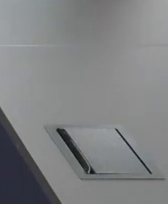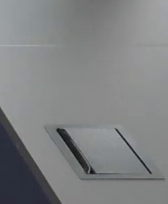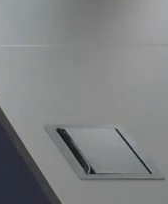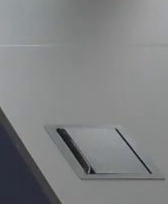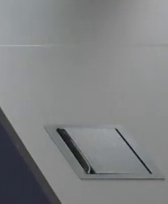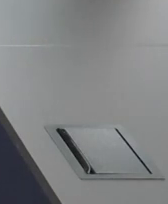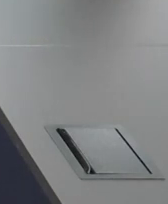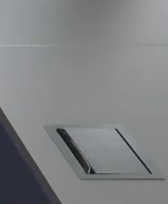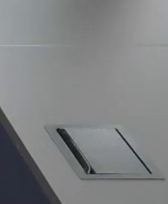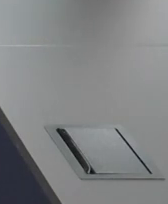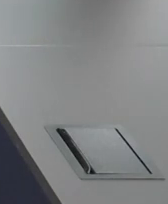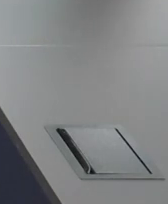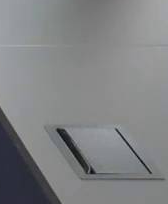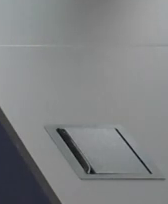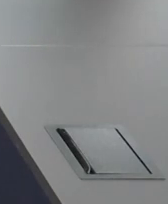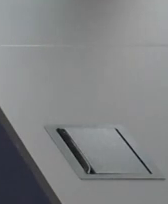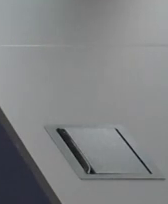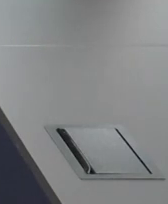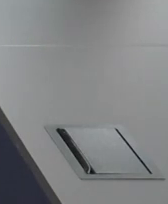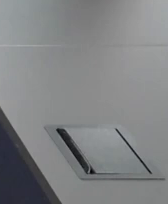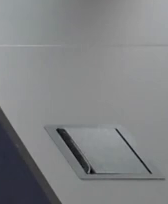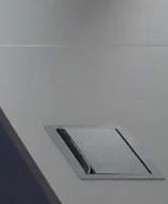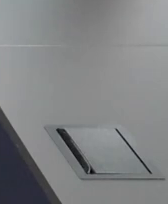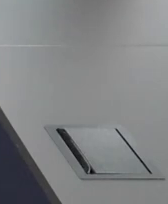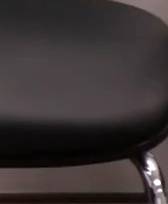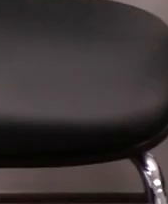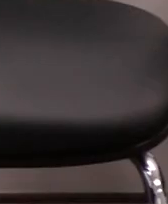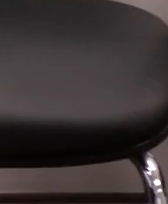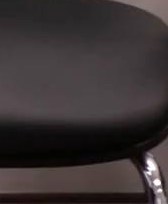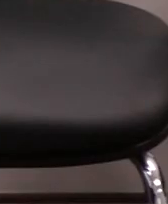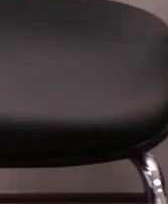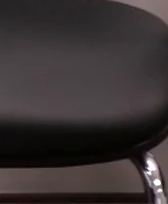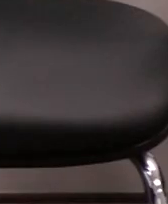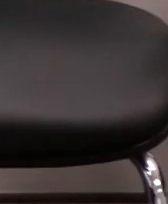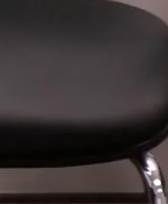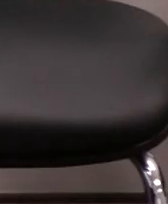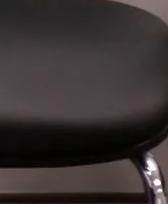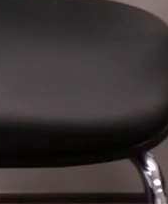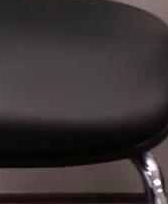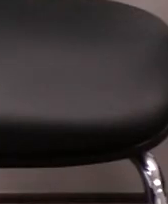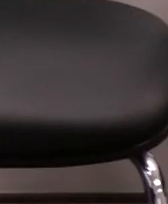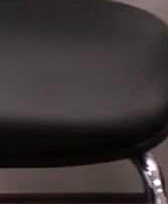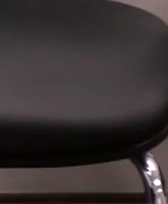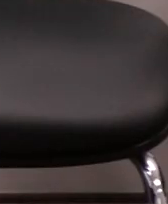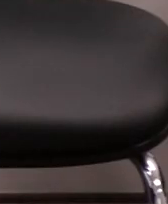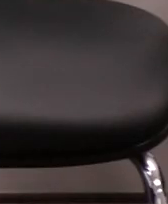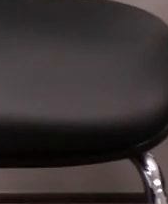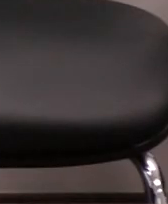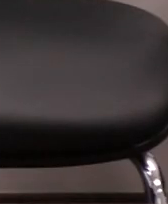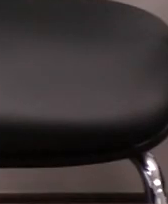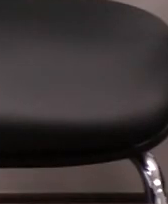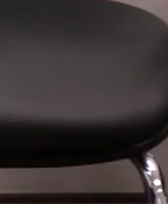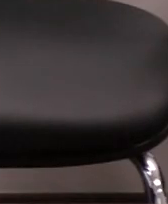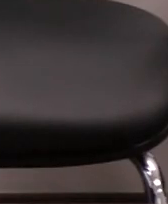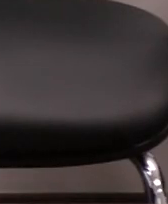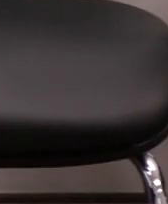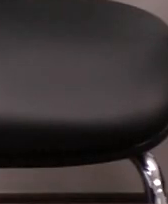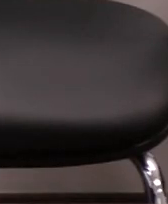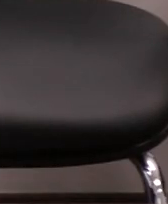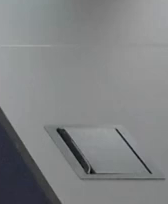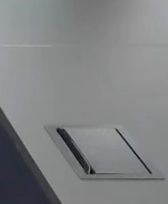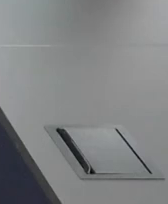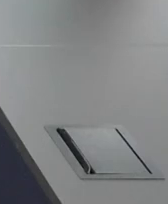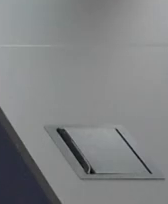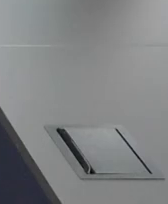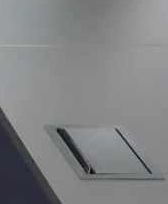oitiva de hoje, a gente agradece novamente a senhora Denise por ter se disponibilizado a contribuir com essa CPI.